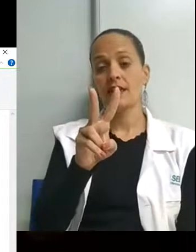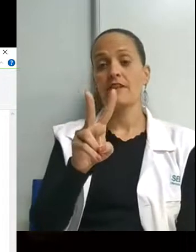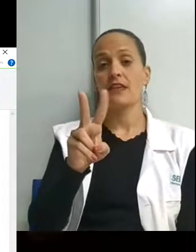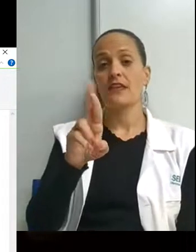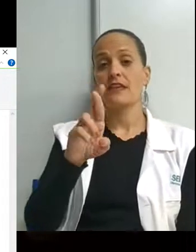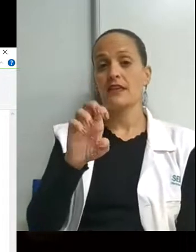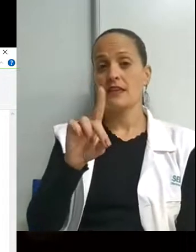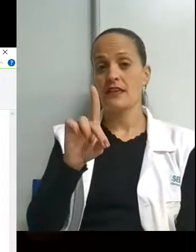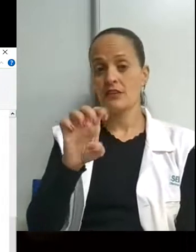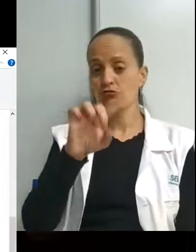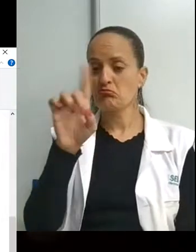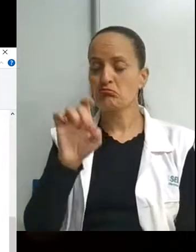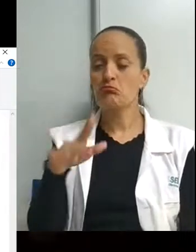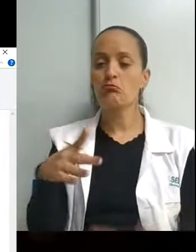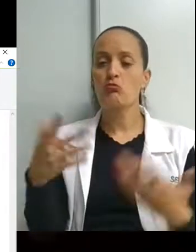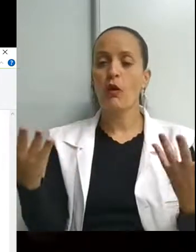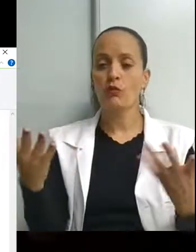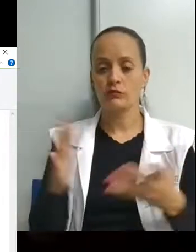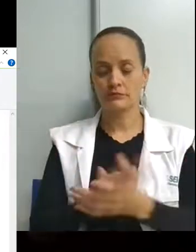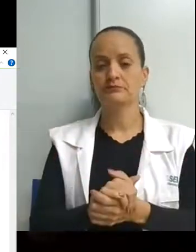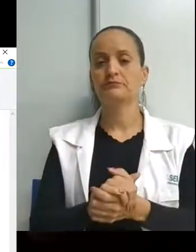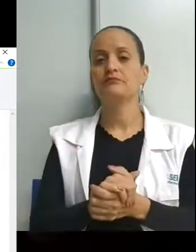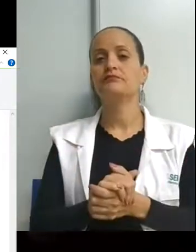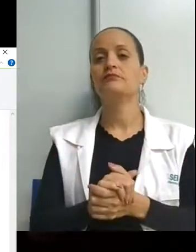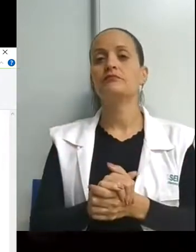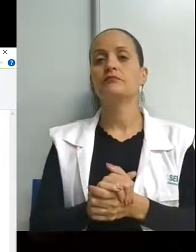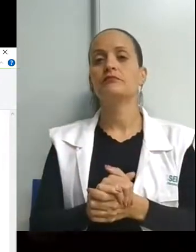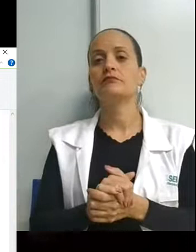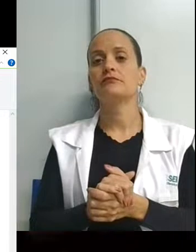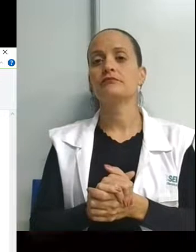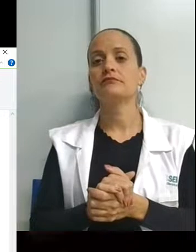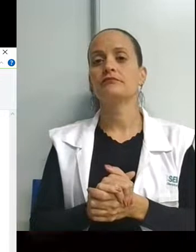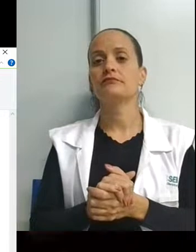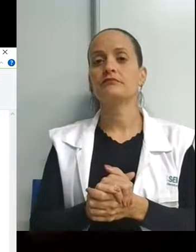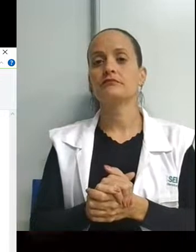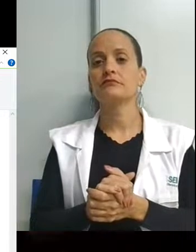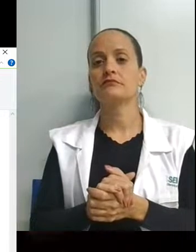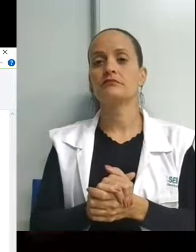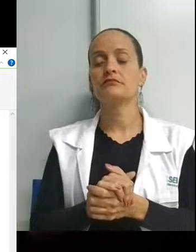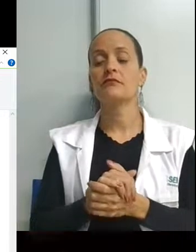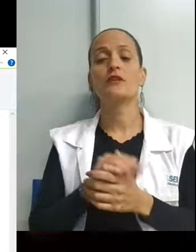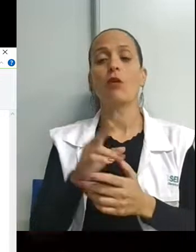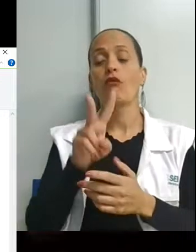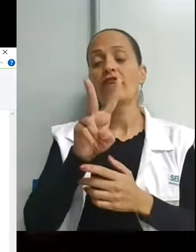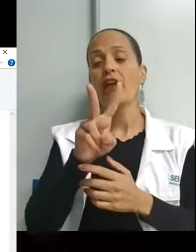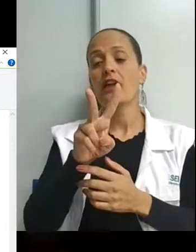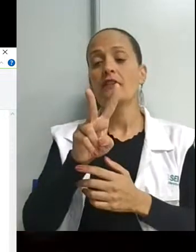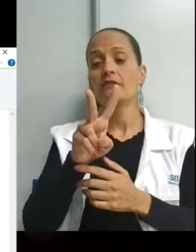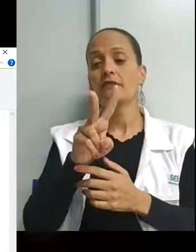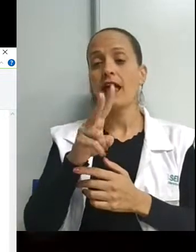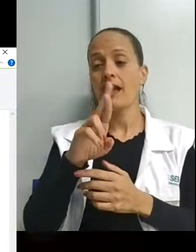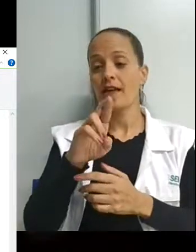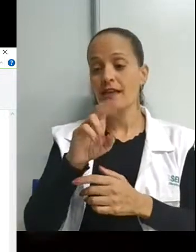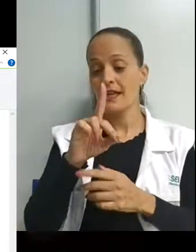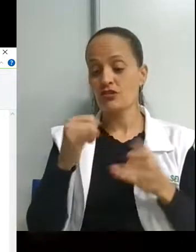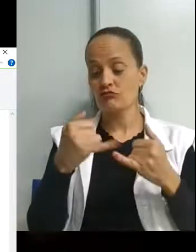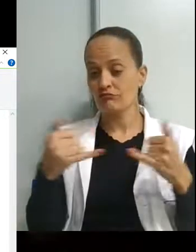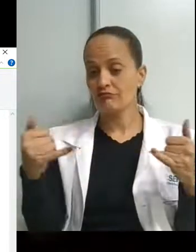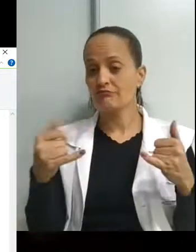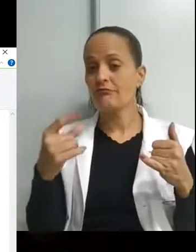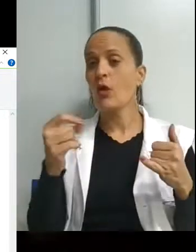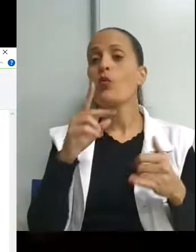vou calcular. Como que eu calculo a tensão aqui, ó? V rede vai ser igual a quem? Tensão vai ser igual a